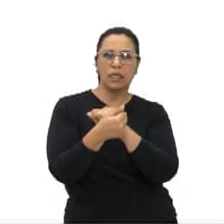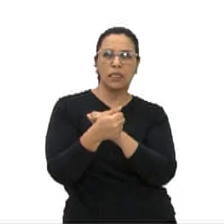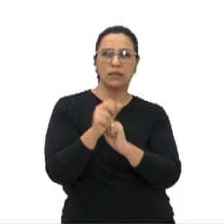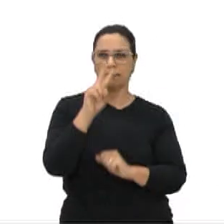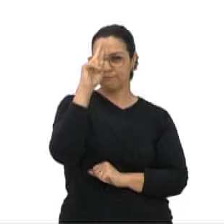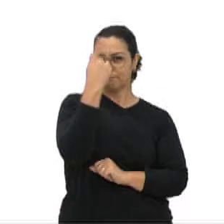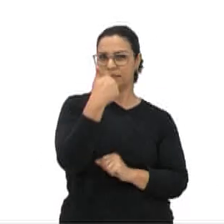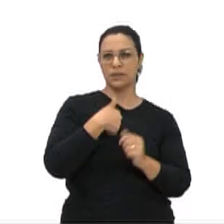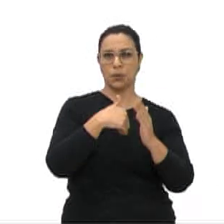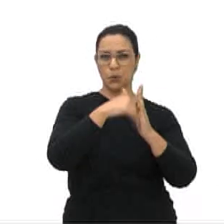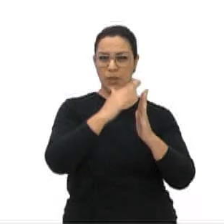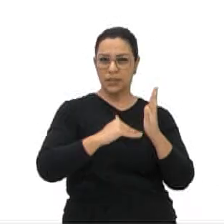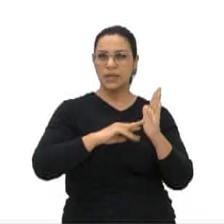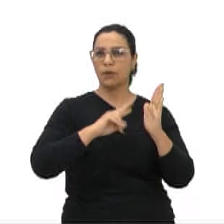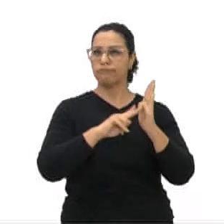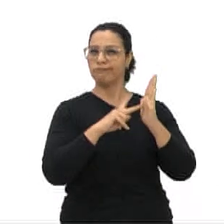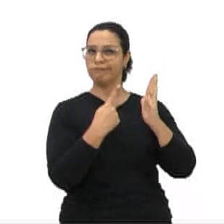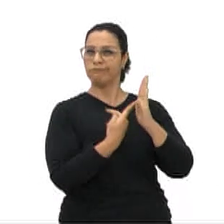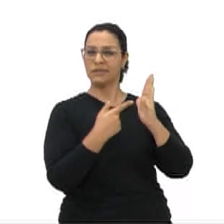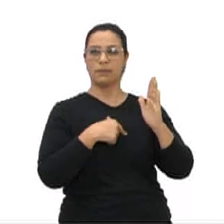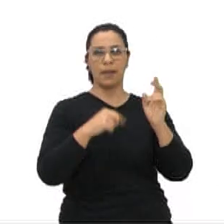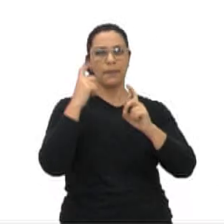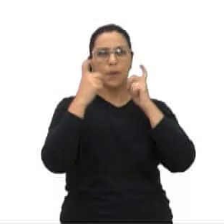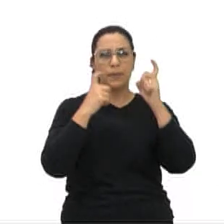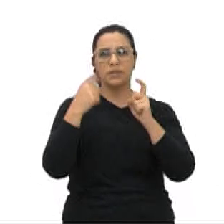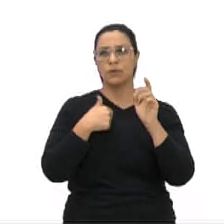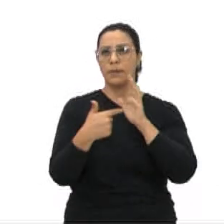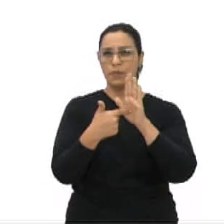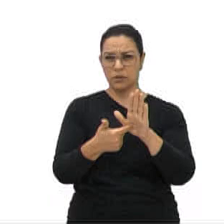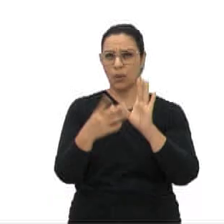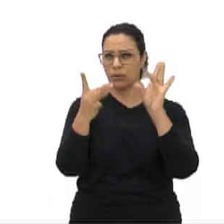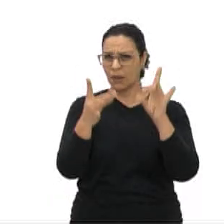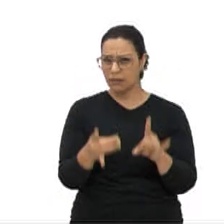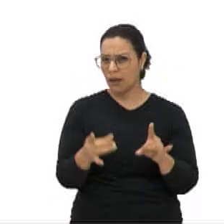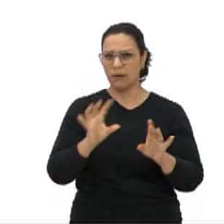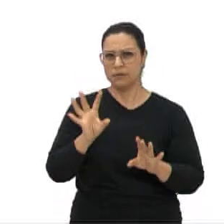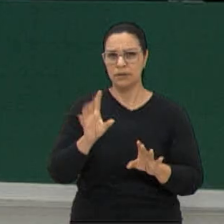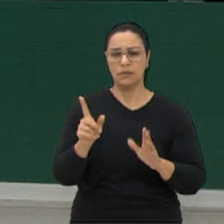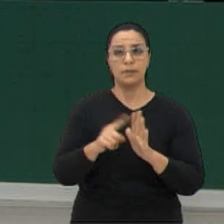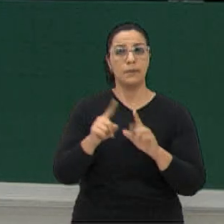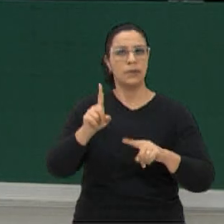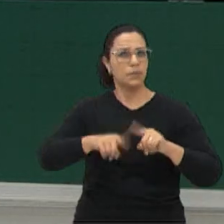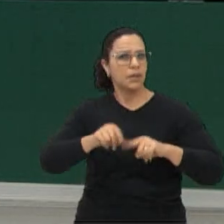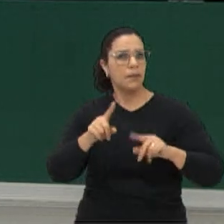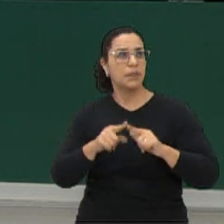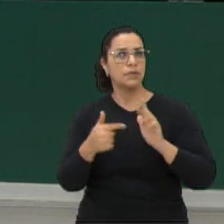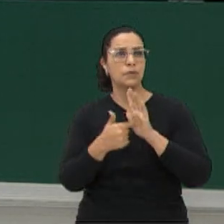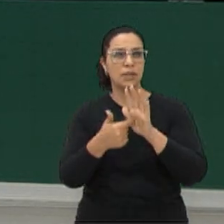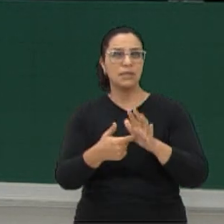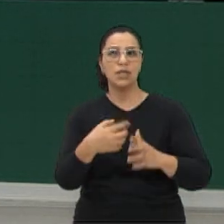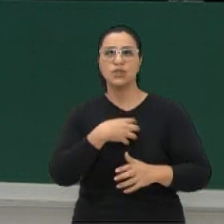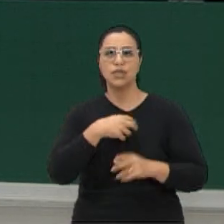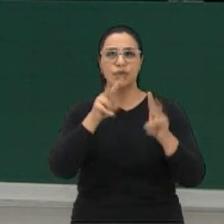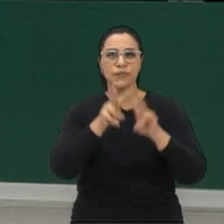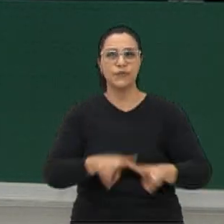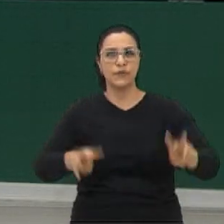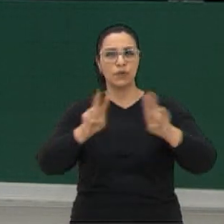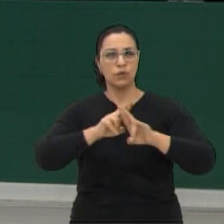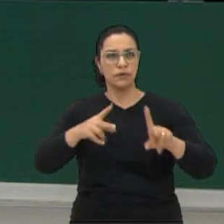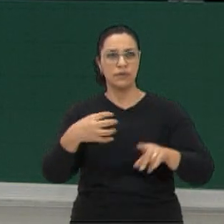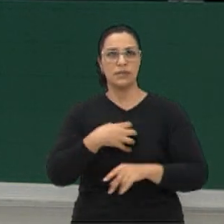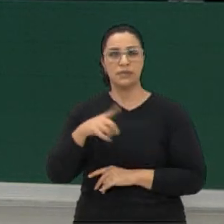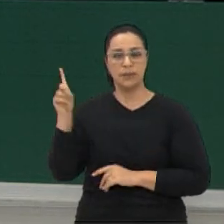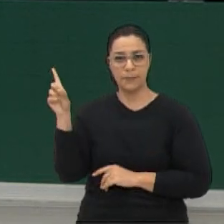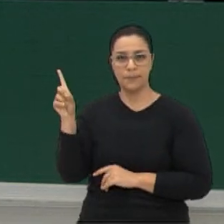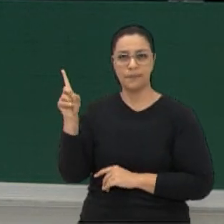tem outras questões que vão entrar aqui. A preocupação dele não é a representação em si do objeto, mas trazer sensações visuais nesse